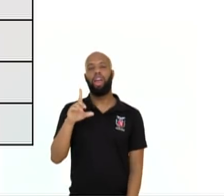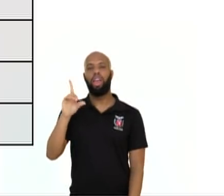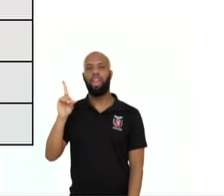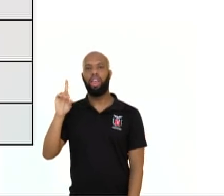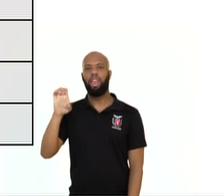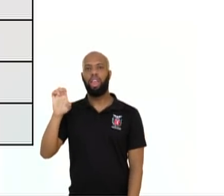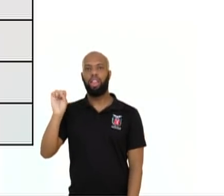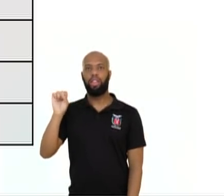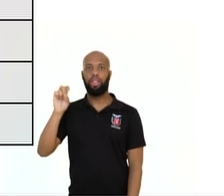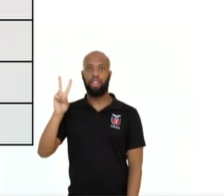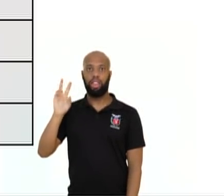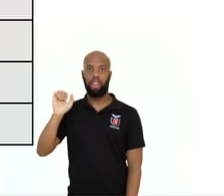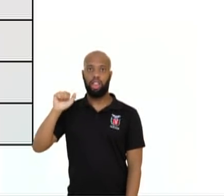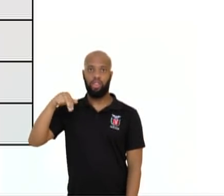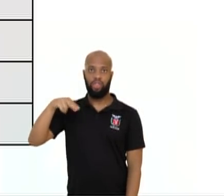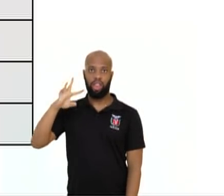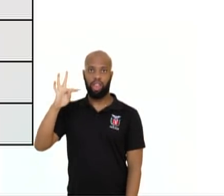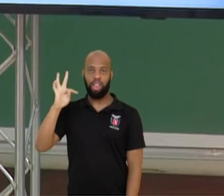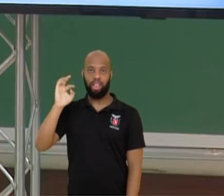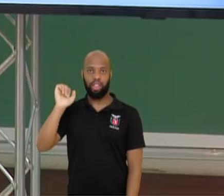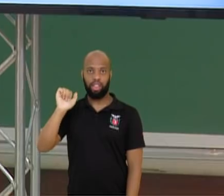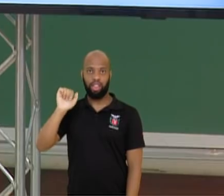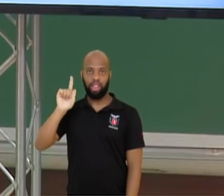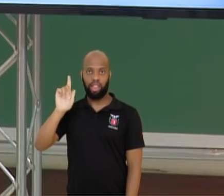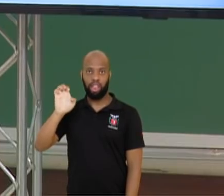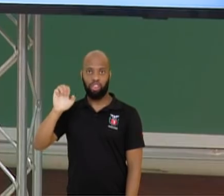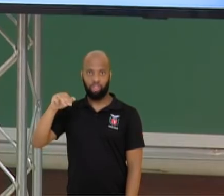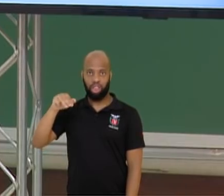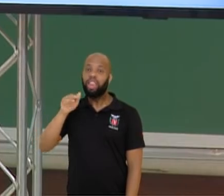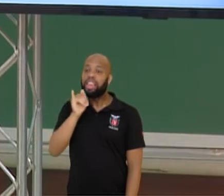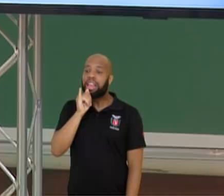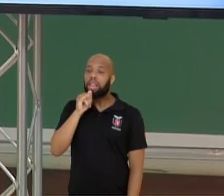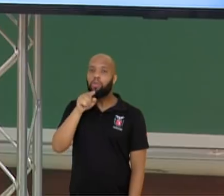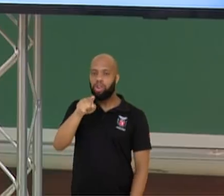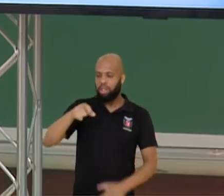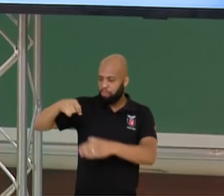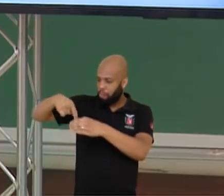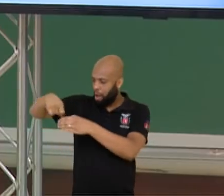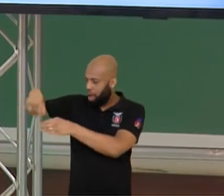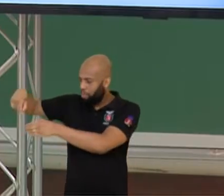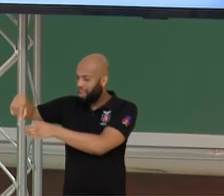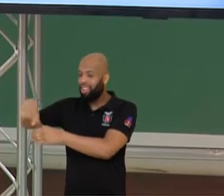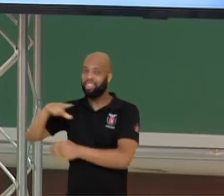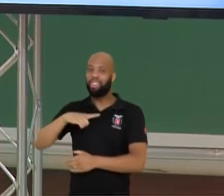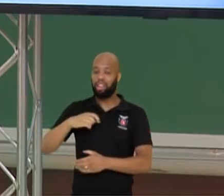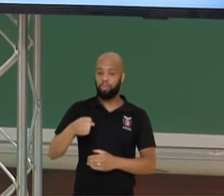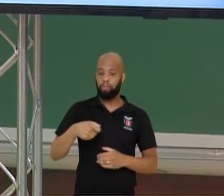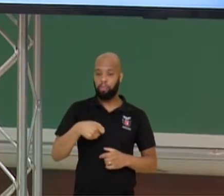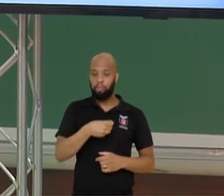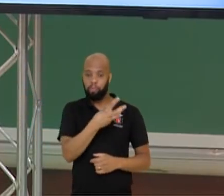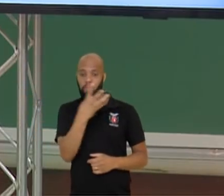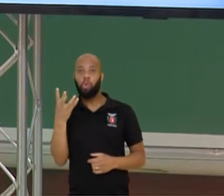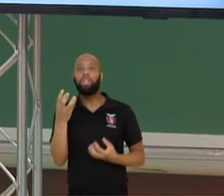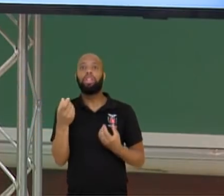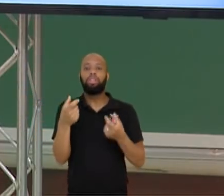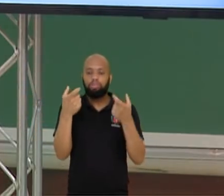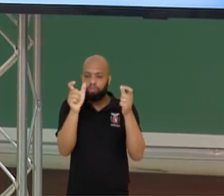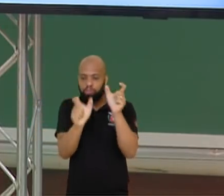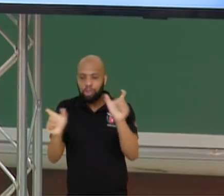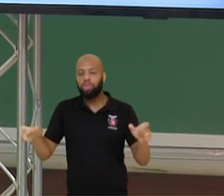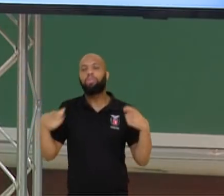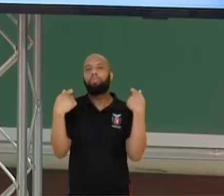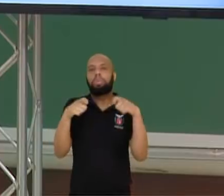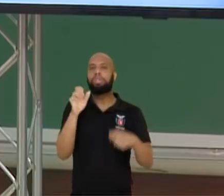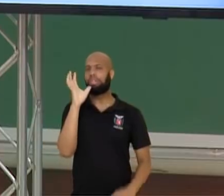se você tem uma plantação, você fica limitado pelo número de pessoas que estão trabalhando ali, né? Então, se são poucas pessoas, vai demorar mais,